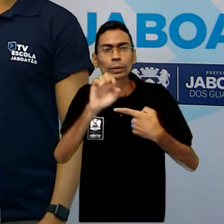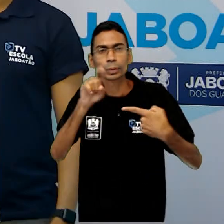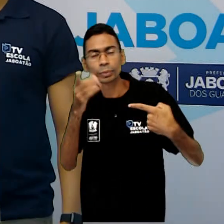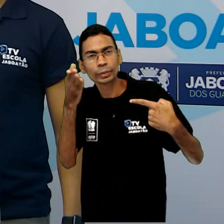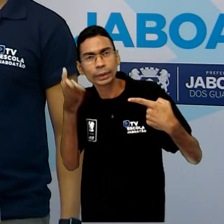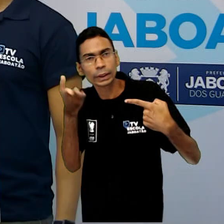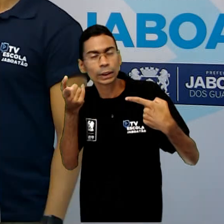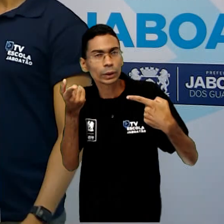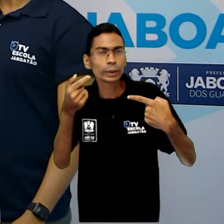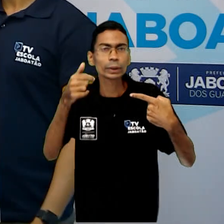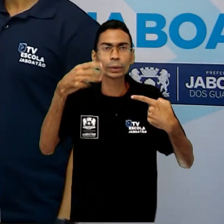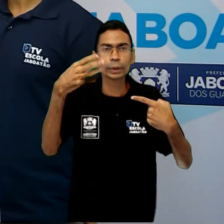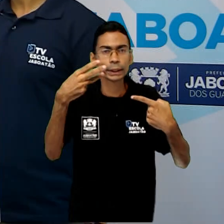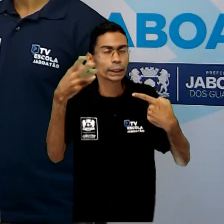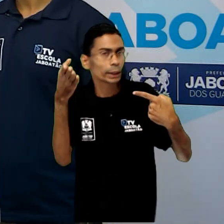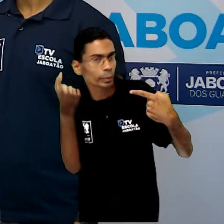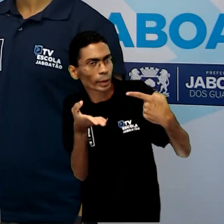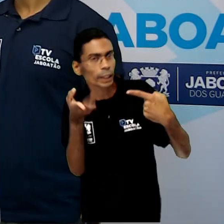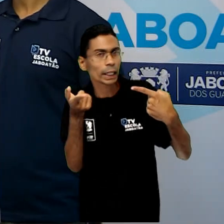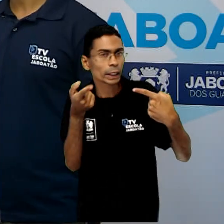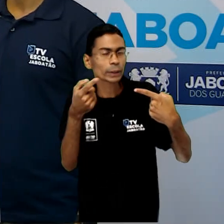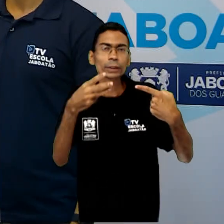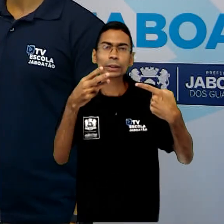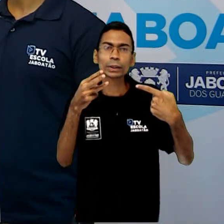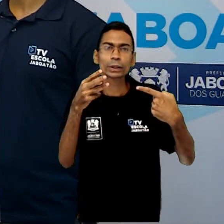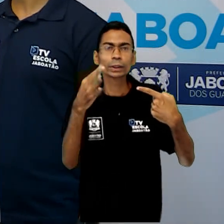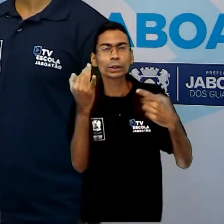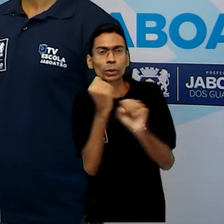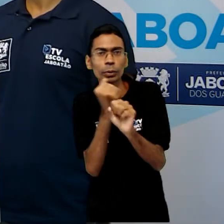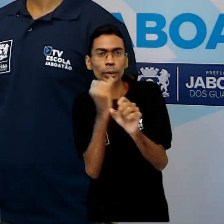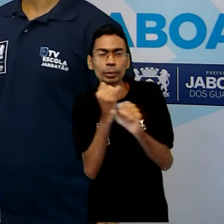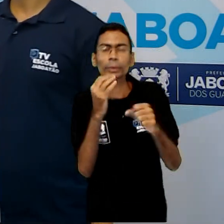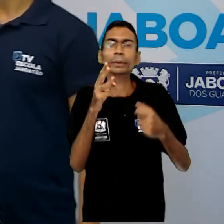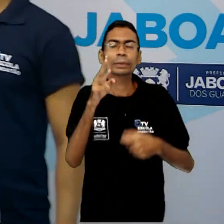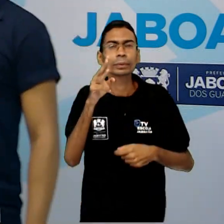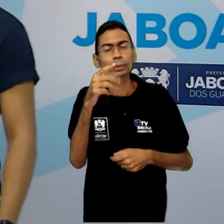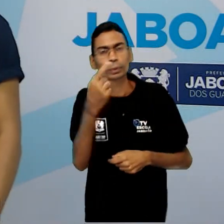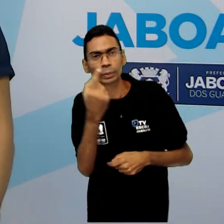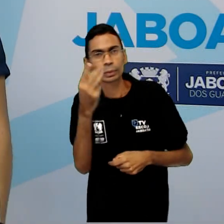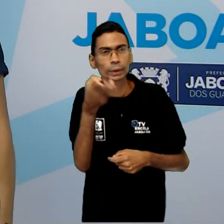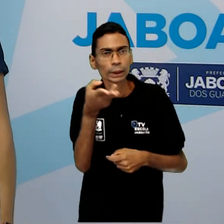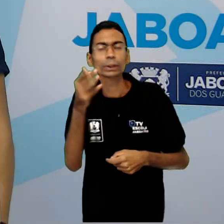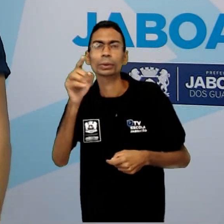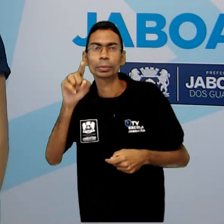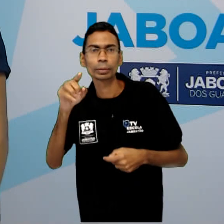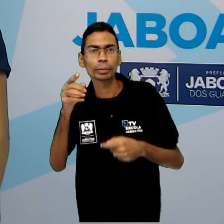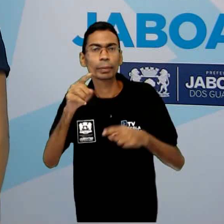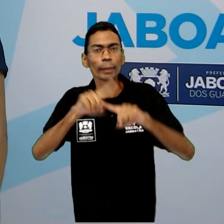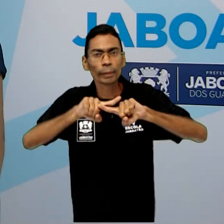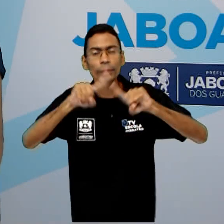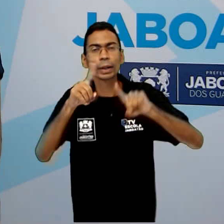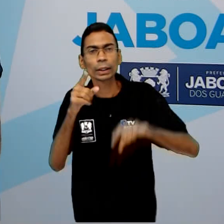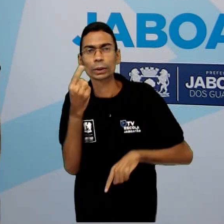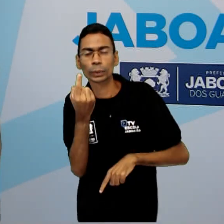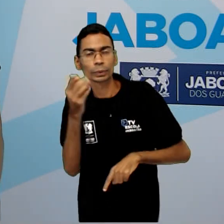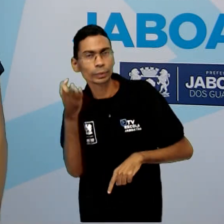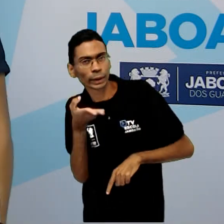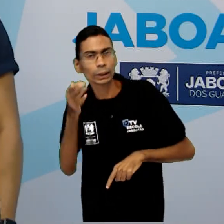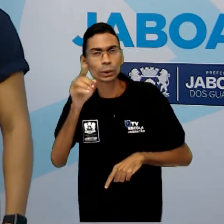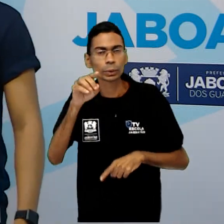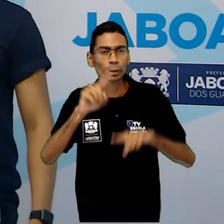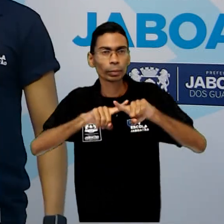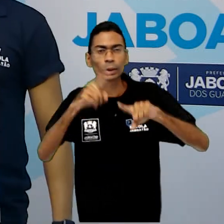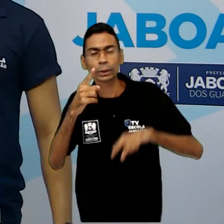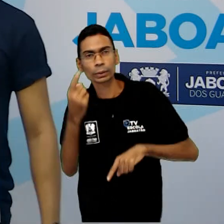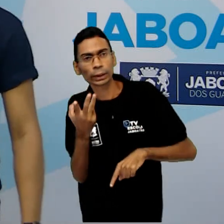Se somarmos 1/3 mais 1/3 mais 1/3, nós vamos ter 3/3, que é igual a 1